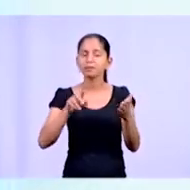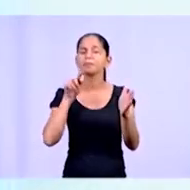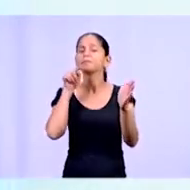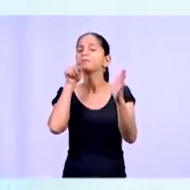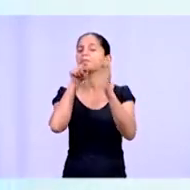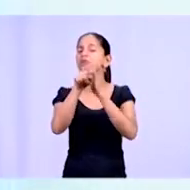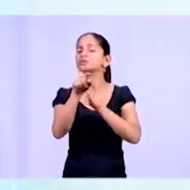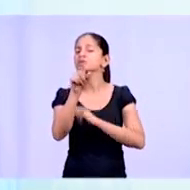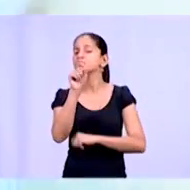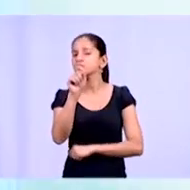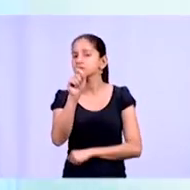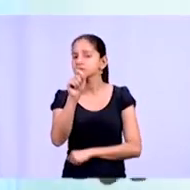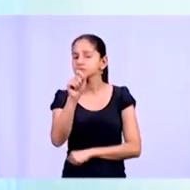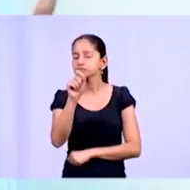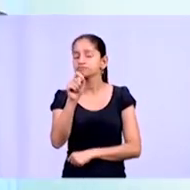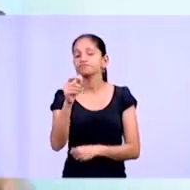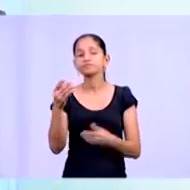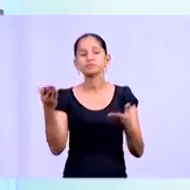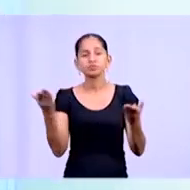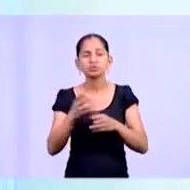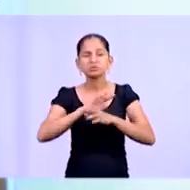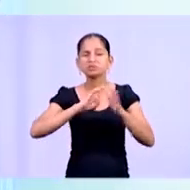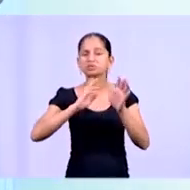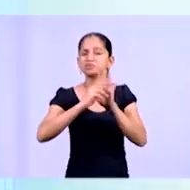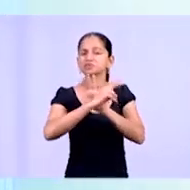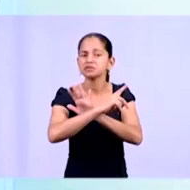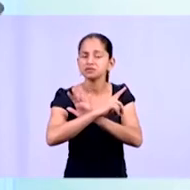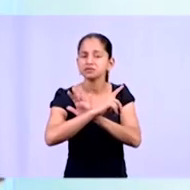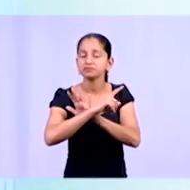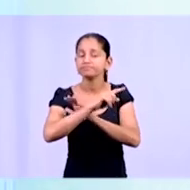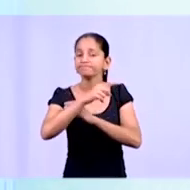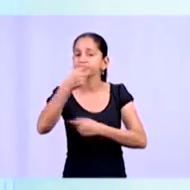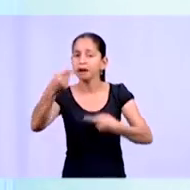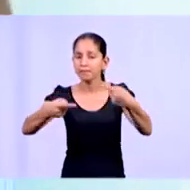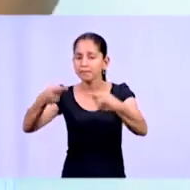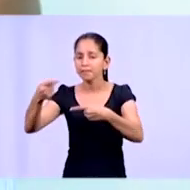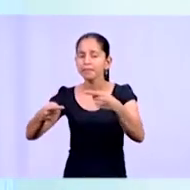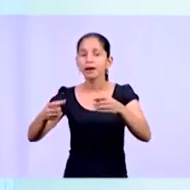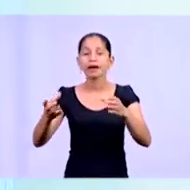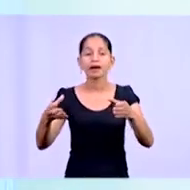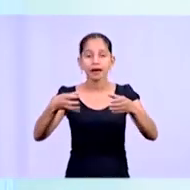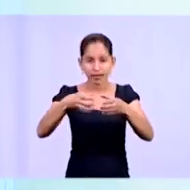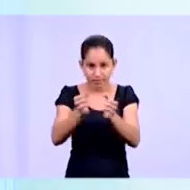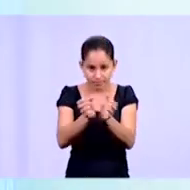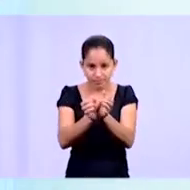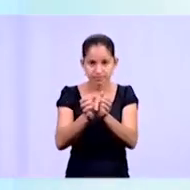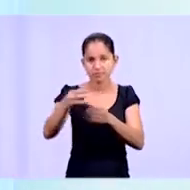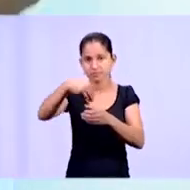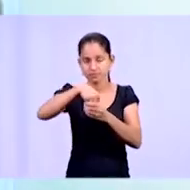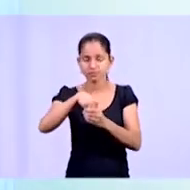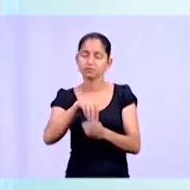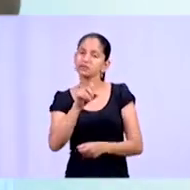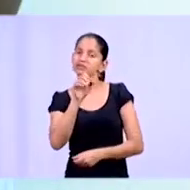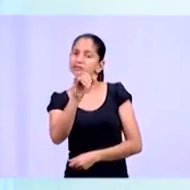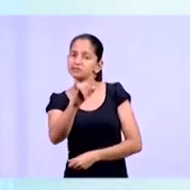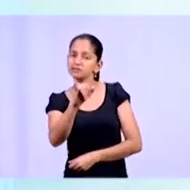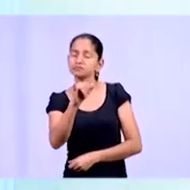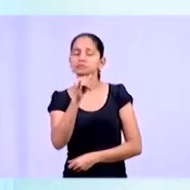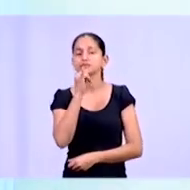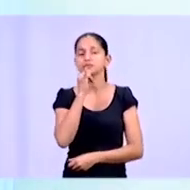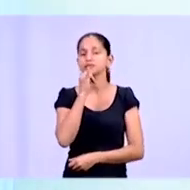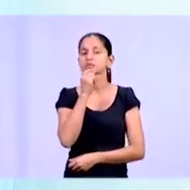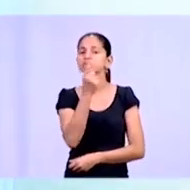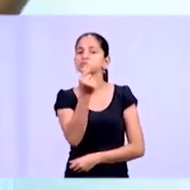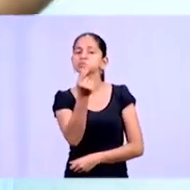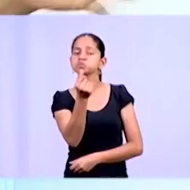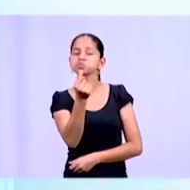é, nós temos várias opções hoje. Vocês vão discutir com seus colegas de sala aí, se você recebesse uma determinada quantia